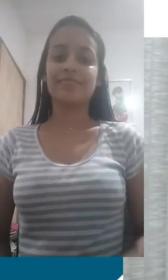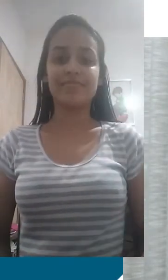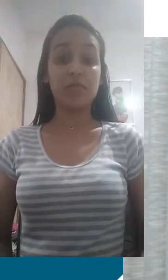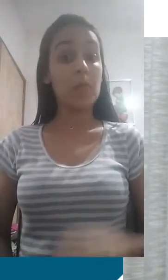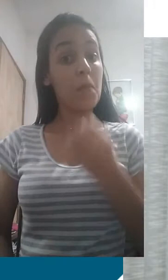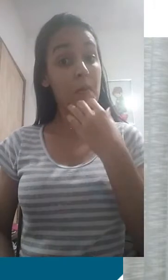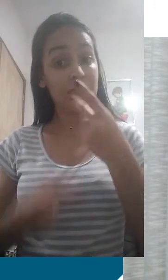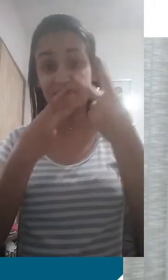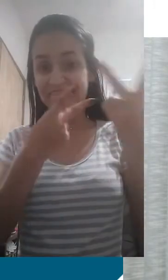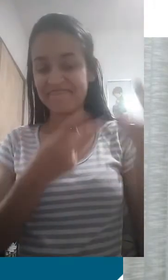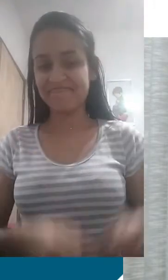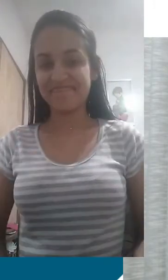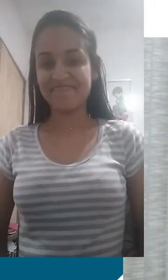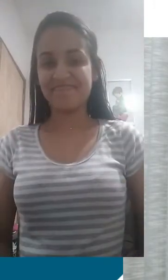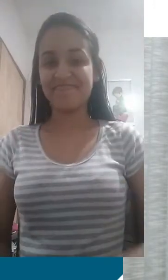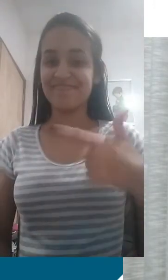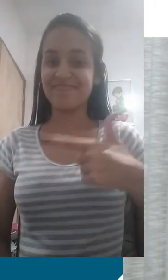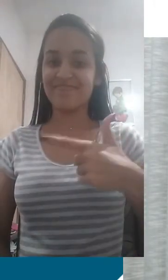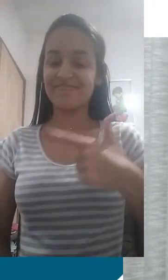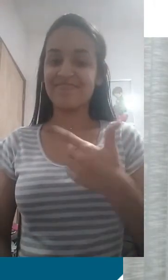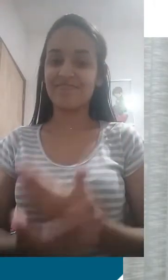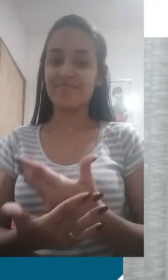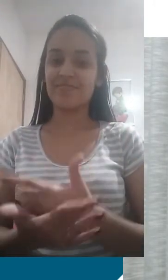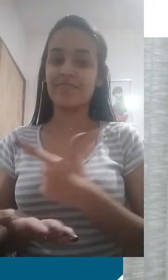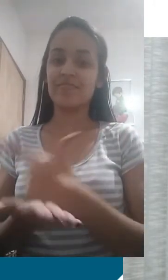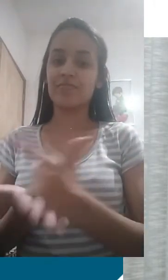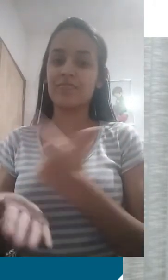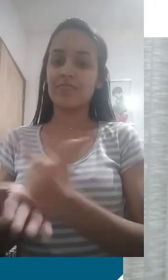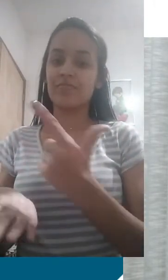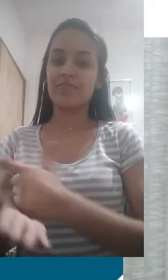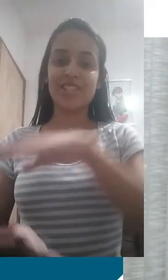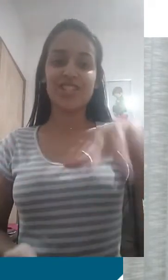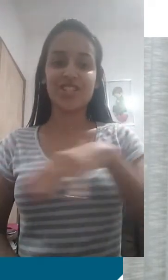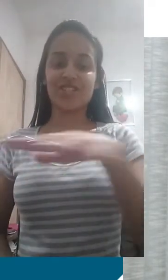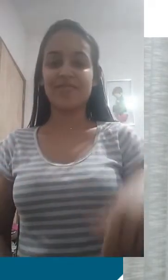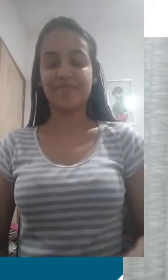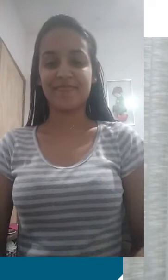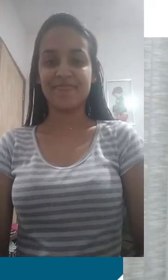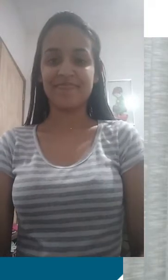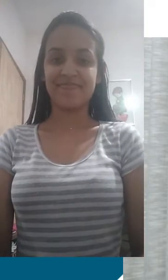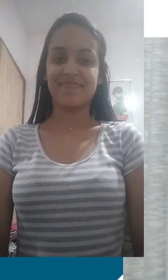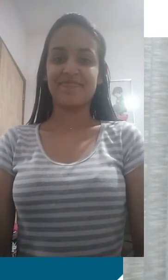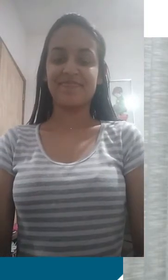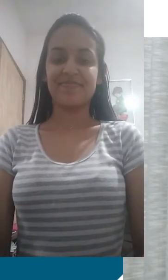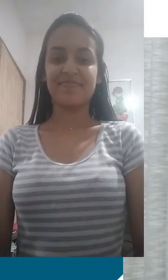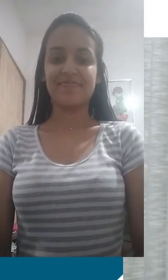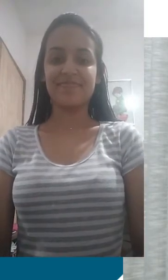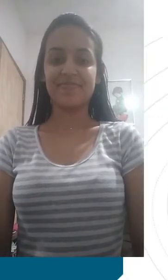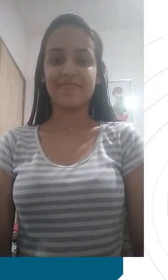bem-vindos, bem-vindas à nossa segunda parte da aula de Panorama Geral sobre